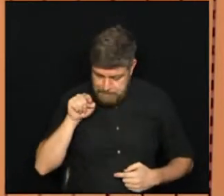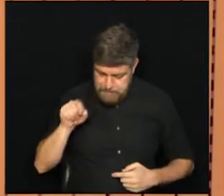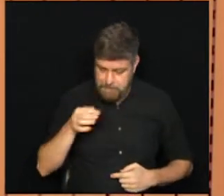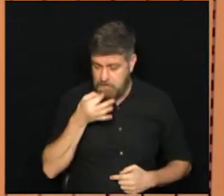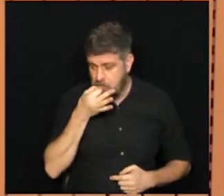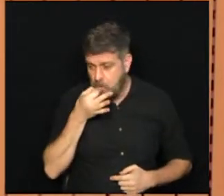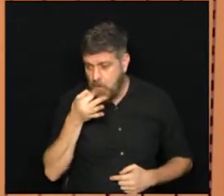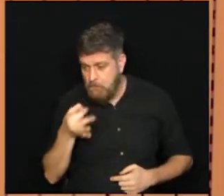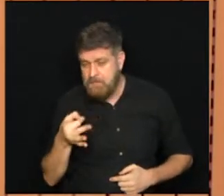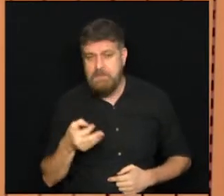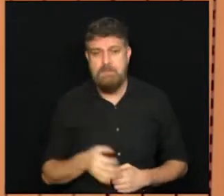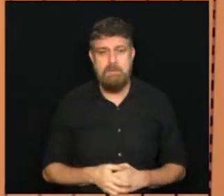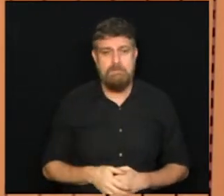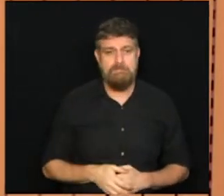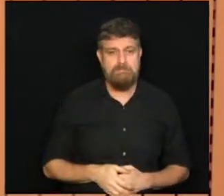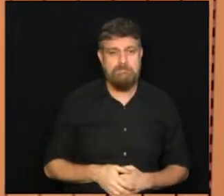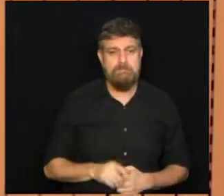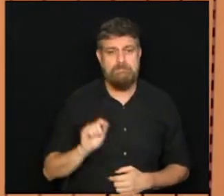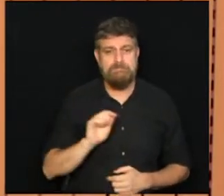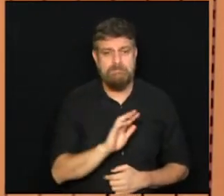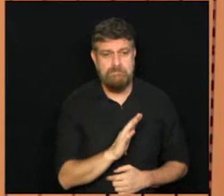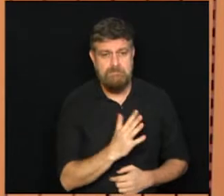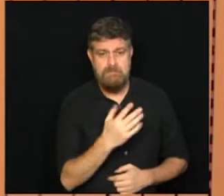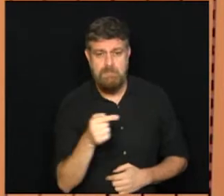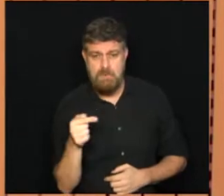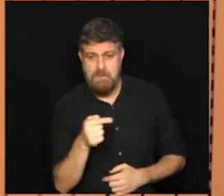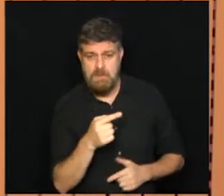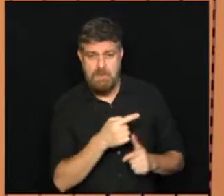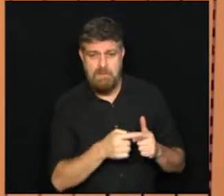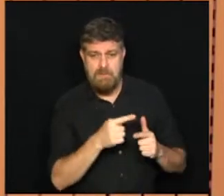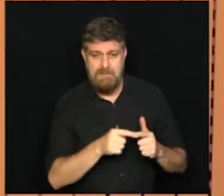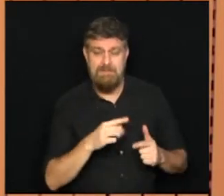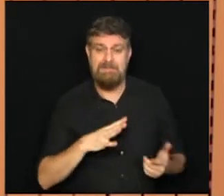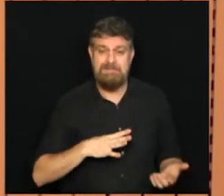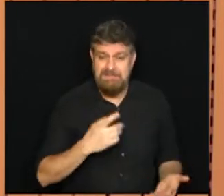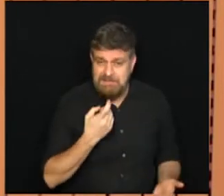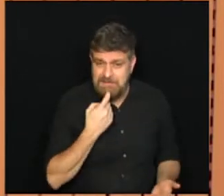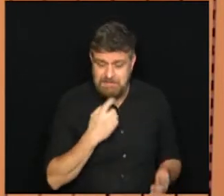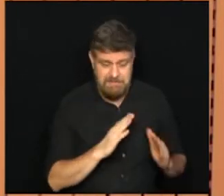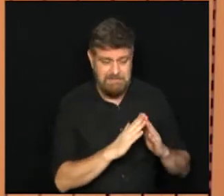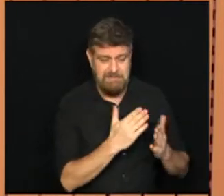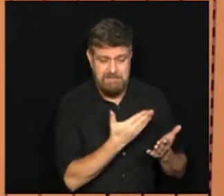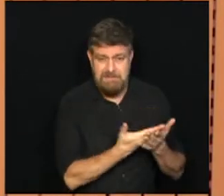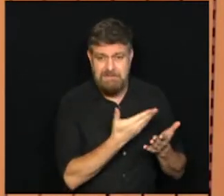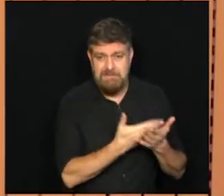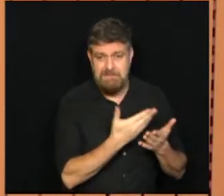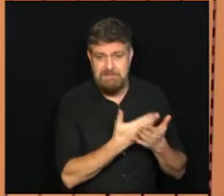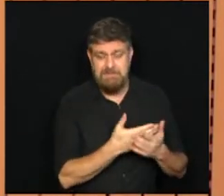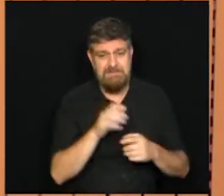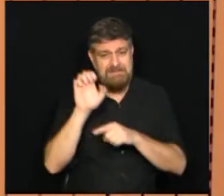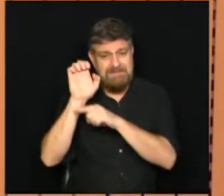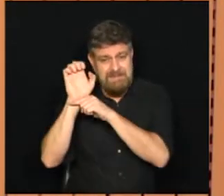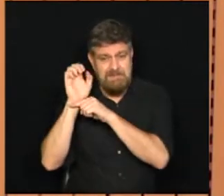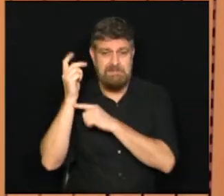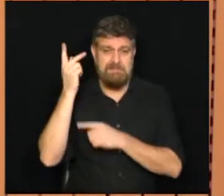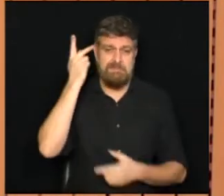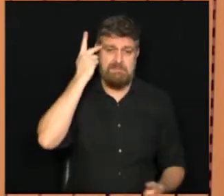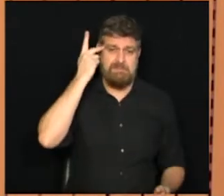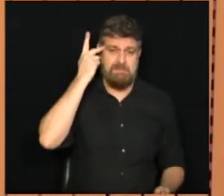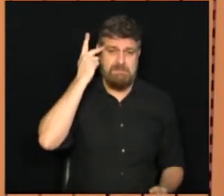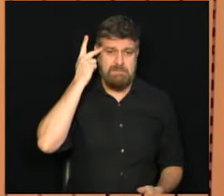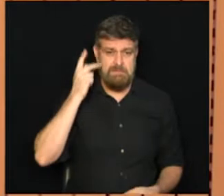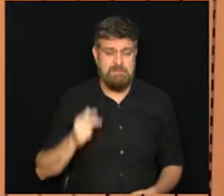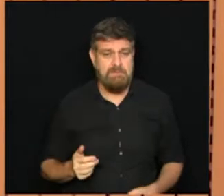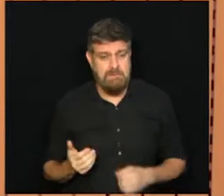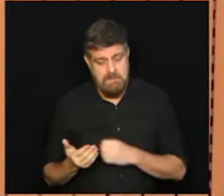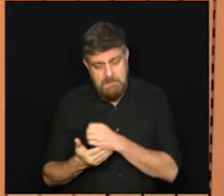né? Esse caso aconteceu no município de Campinas, mas é numa escola estadual. Então, é